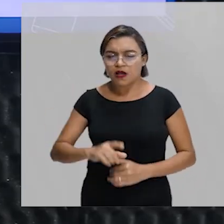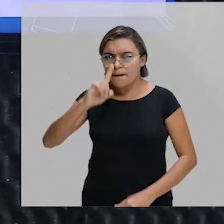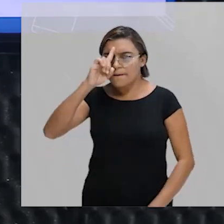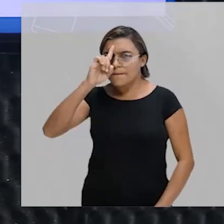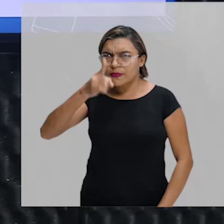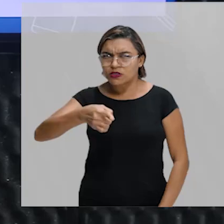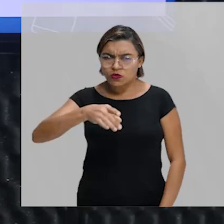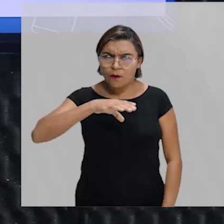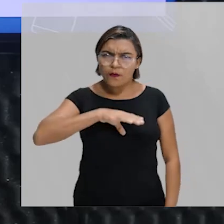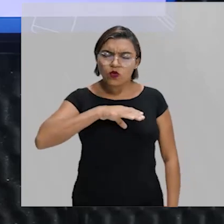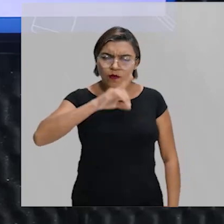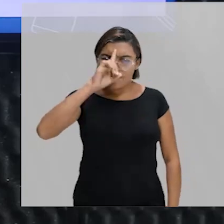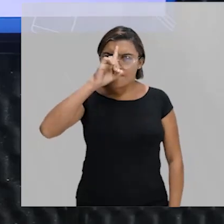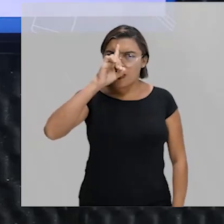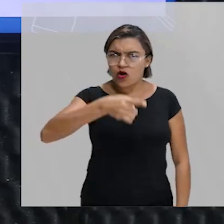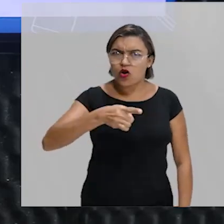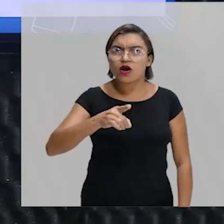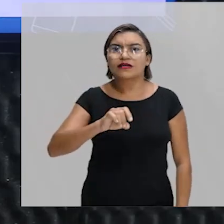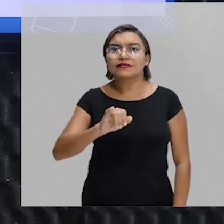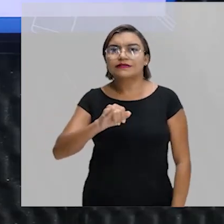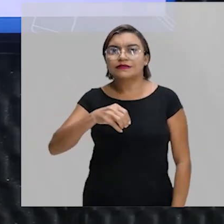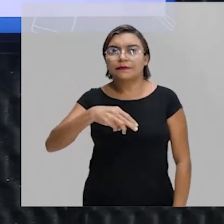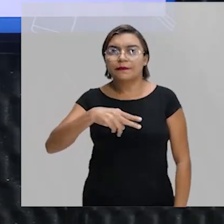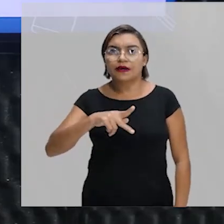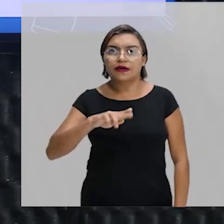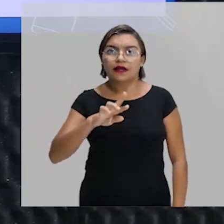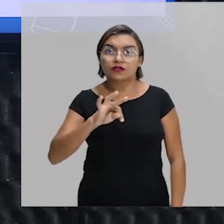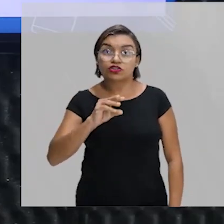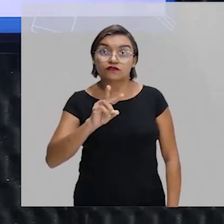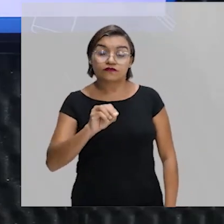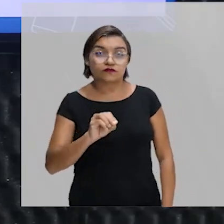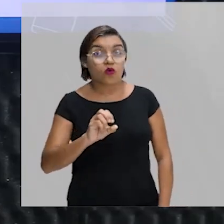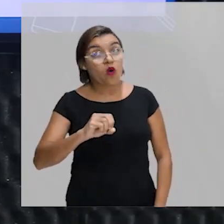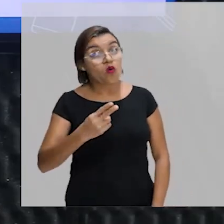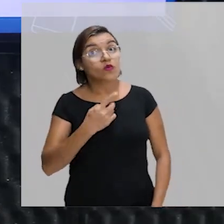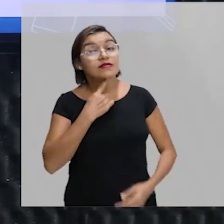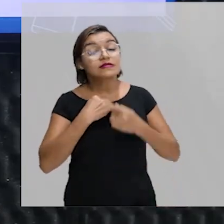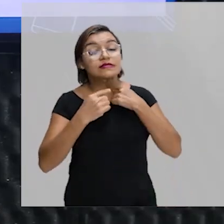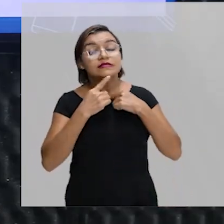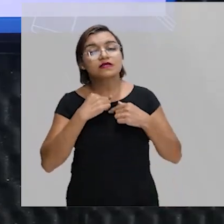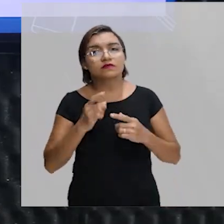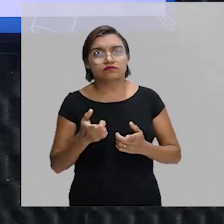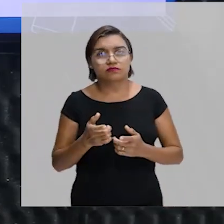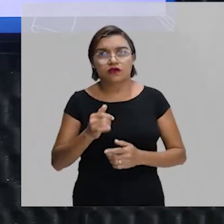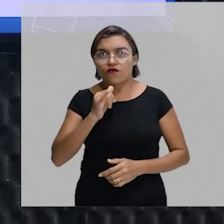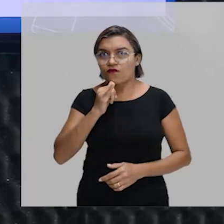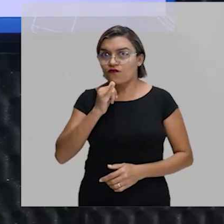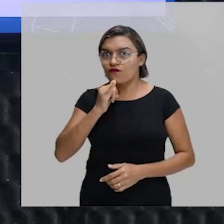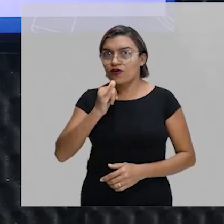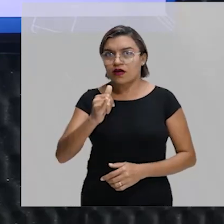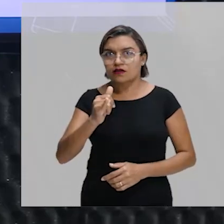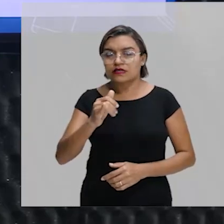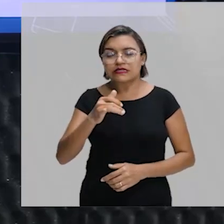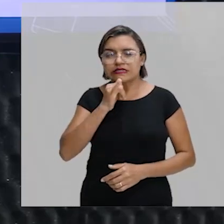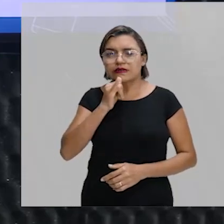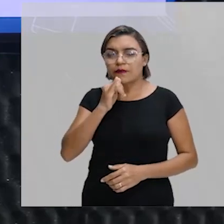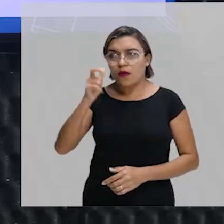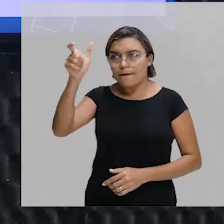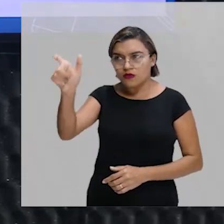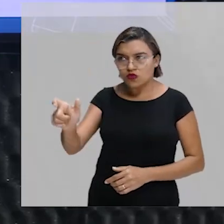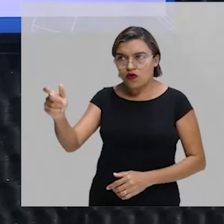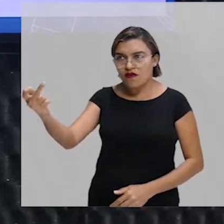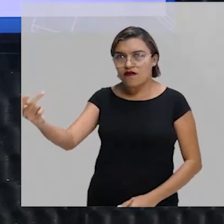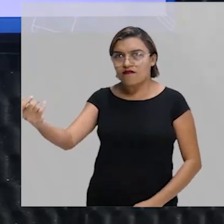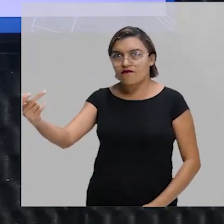É uma ordem, né? Ou um desejo. Então, no le digas nada, não lhe diga nada, é uma